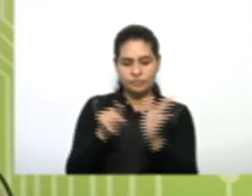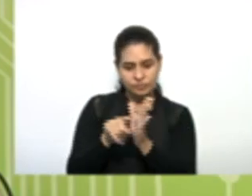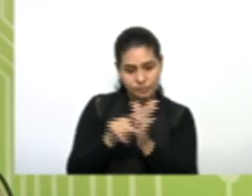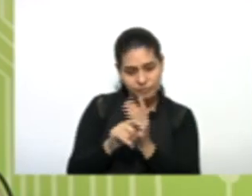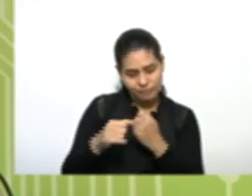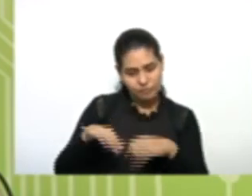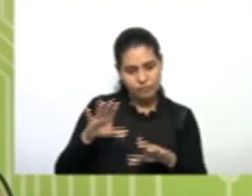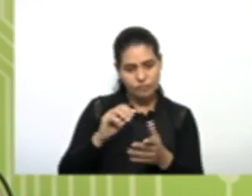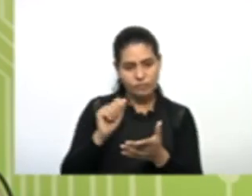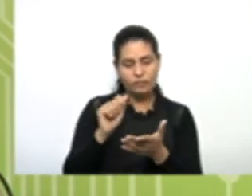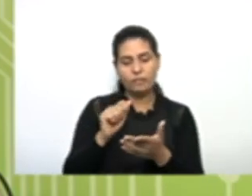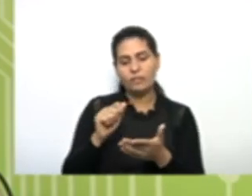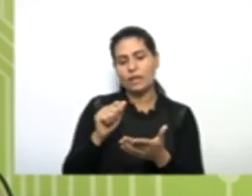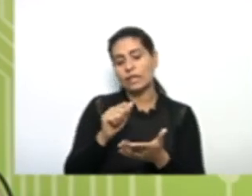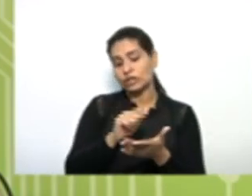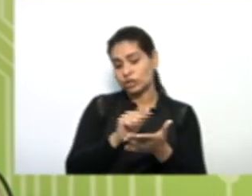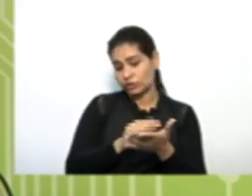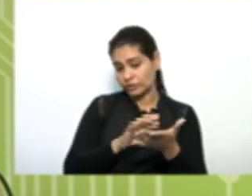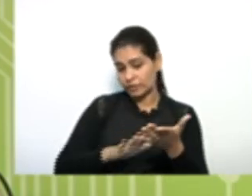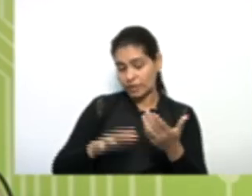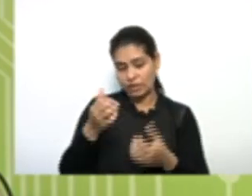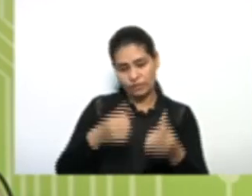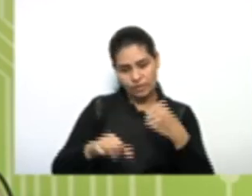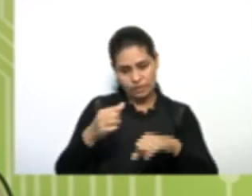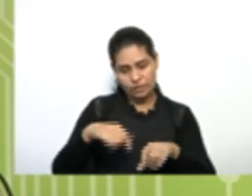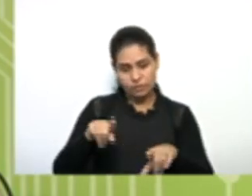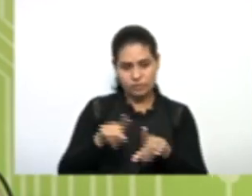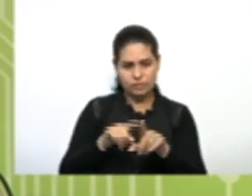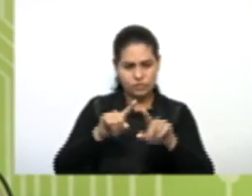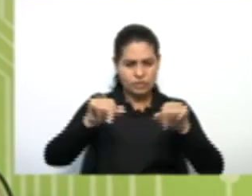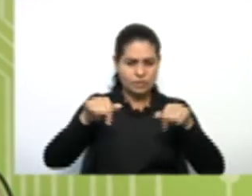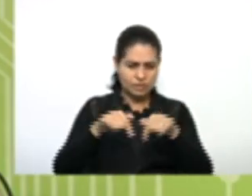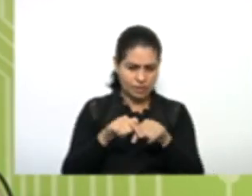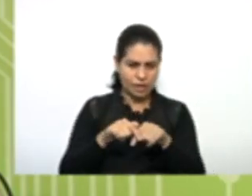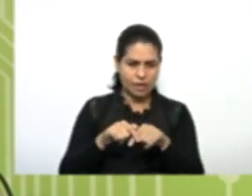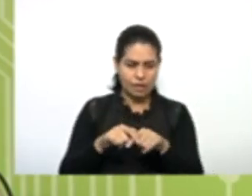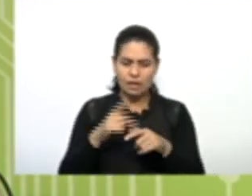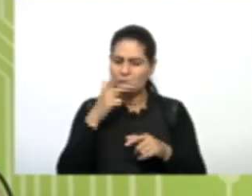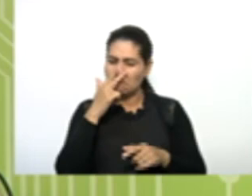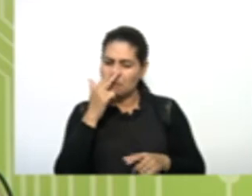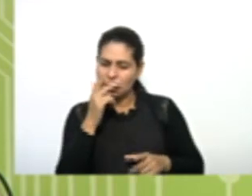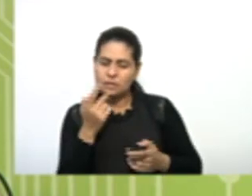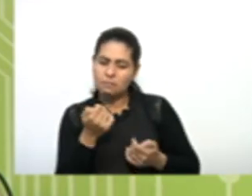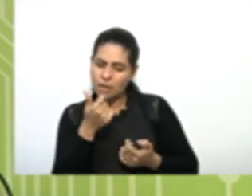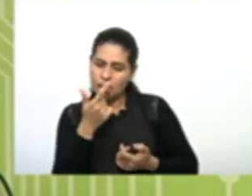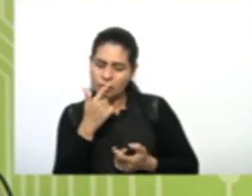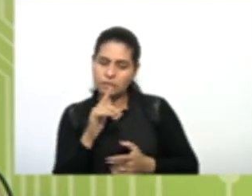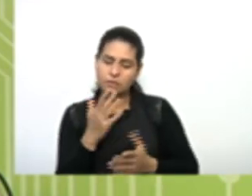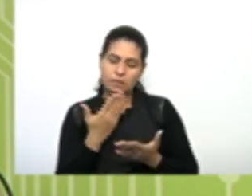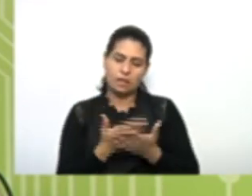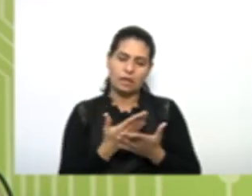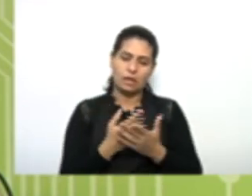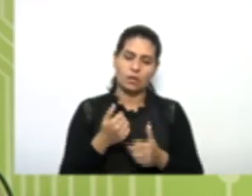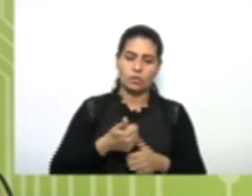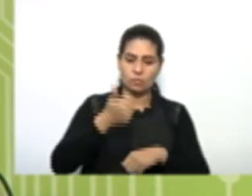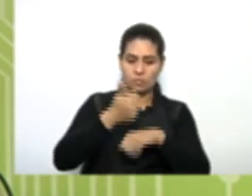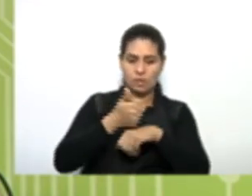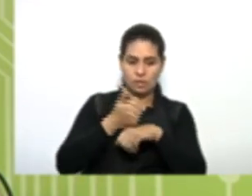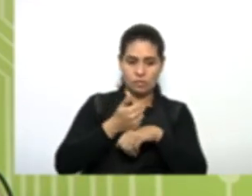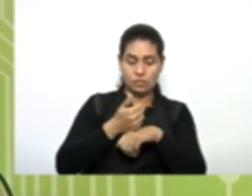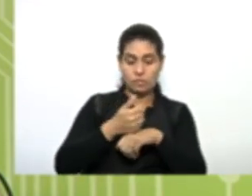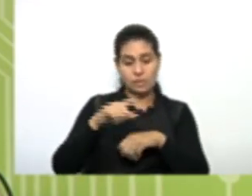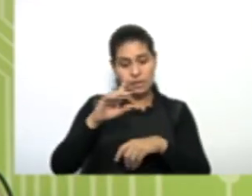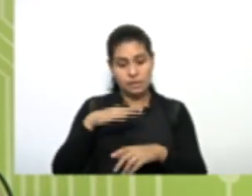para a atividade de sala. Nós preparamos algumas outras perguntas mais ou menos nesse mesmo modelo, também sobre a aula número 1, para ser a